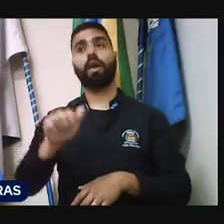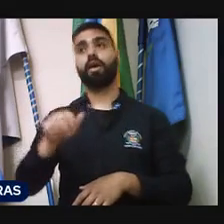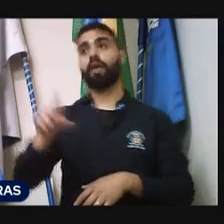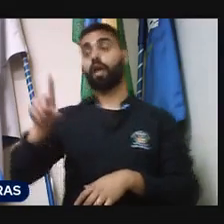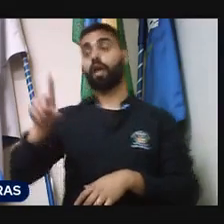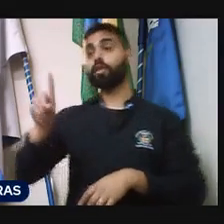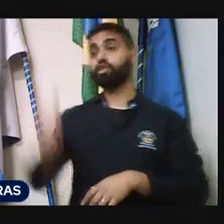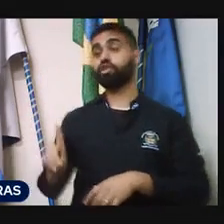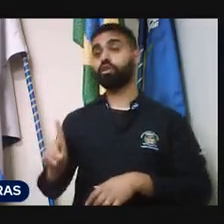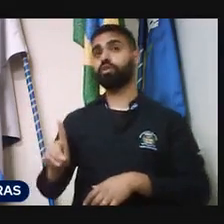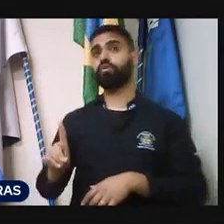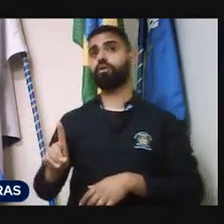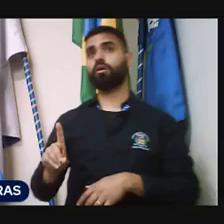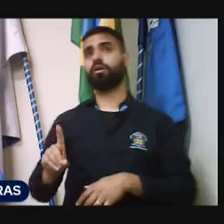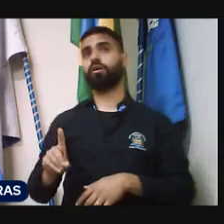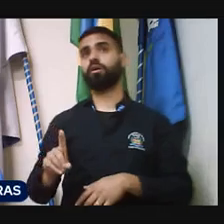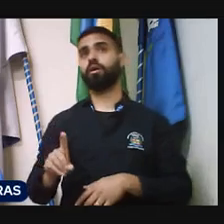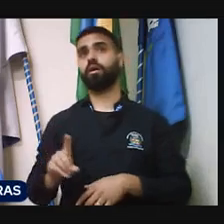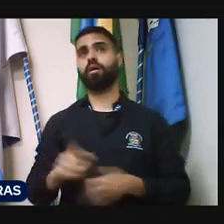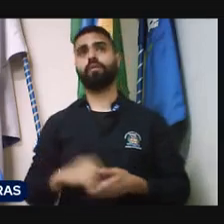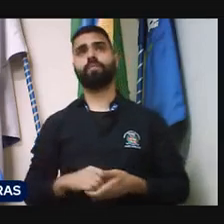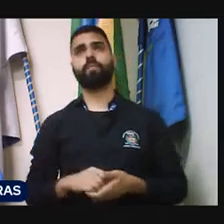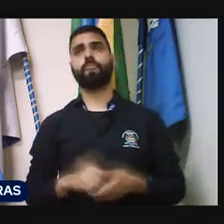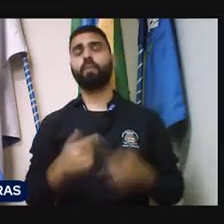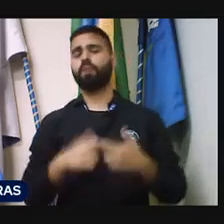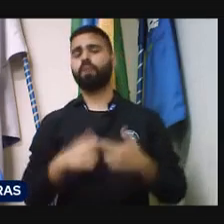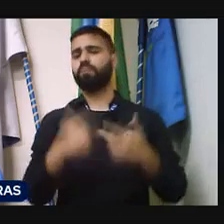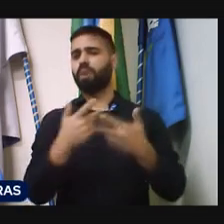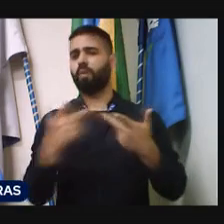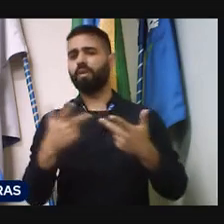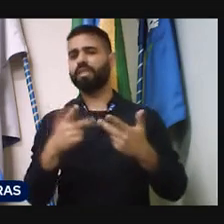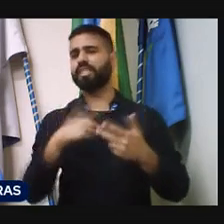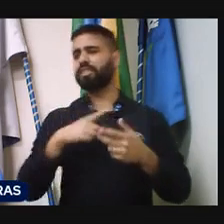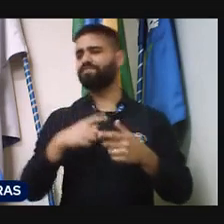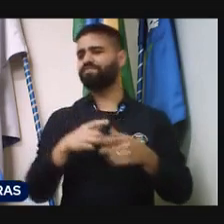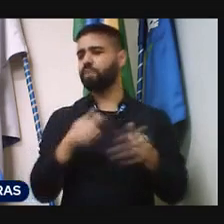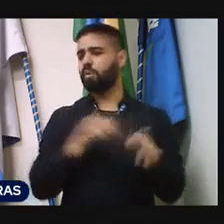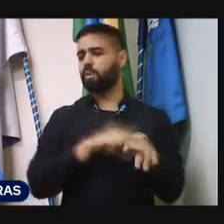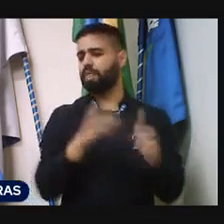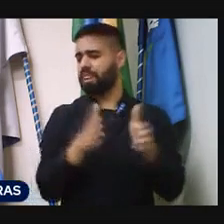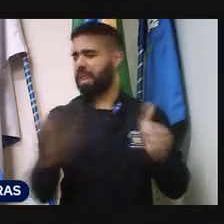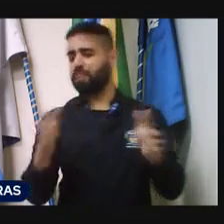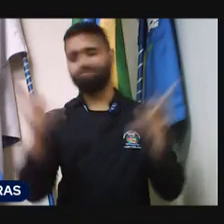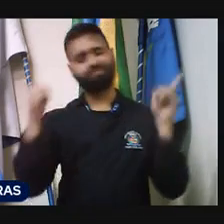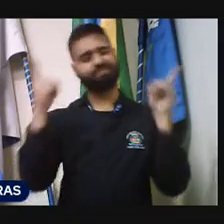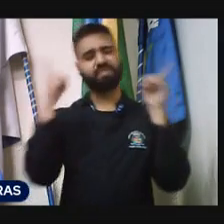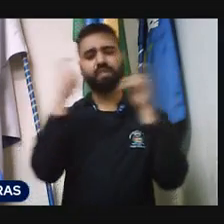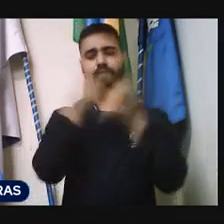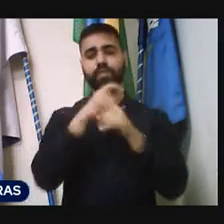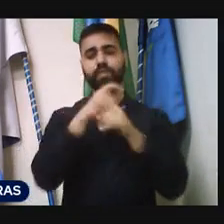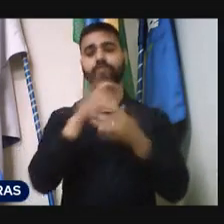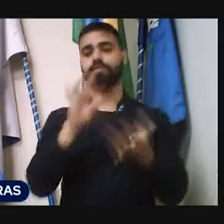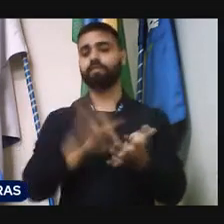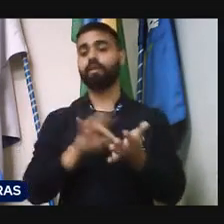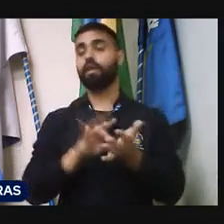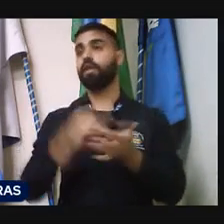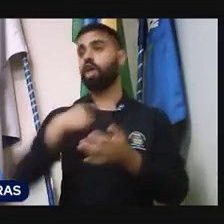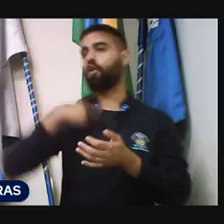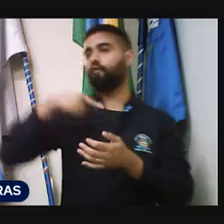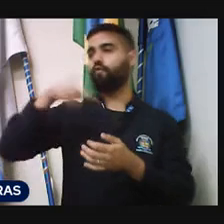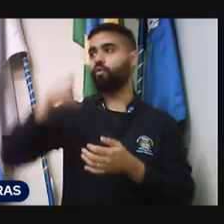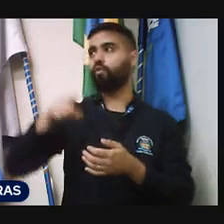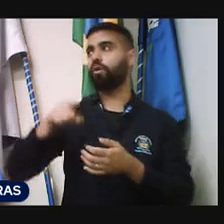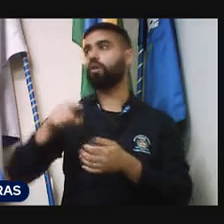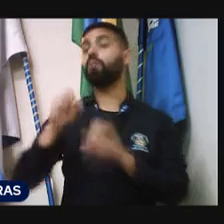diretora realmente era uma época de muita dificuldade do hospital e fui lá